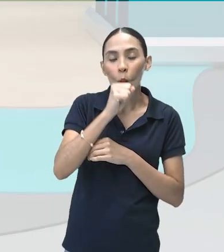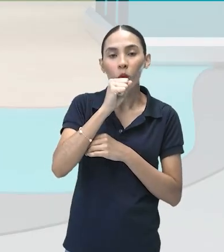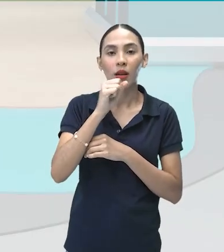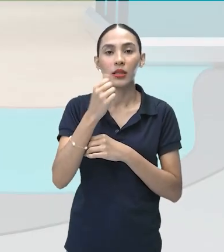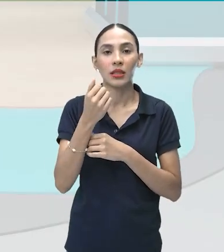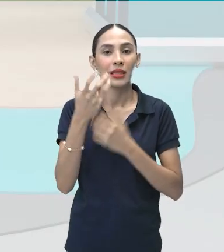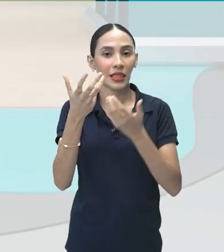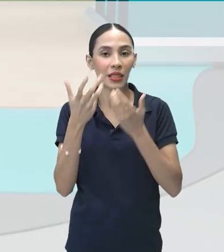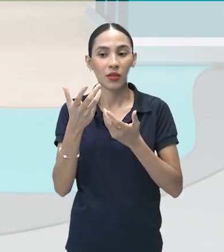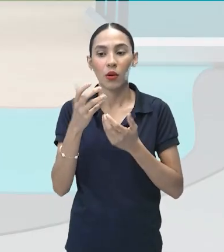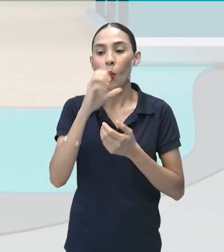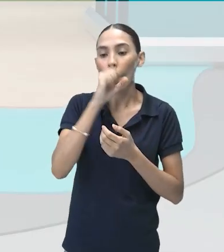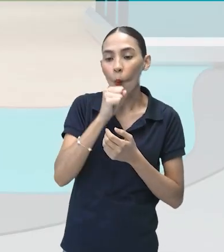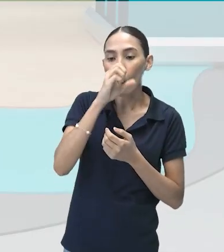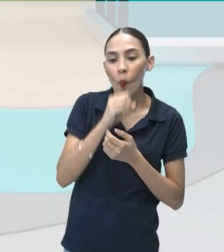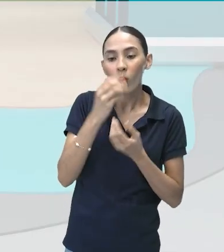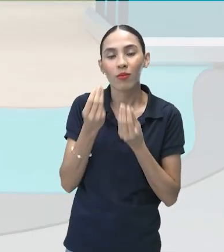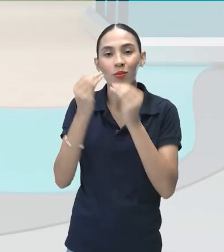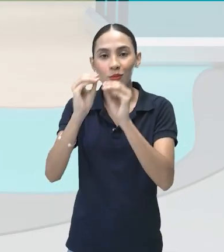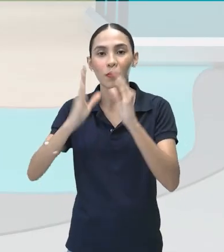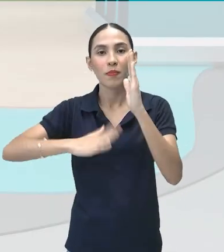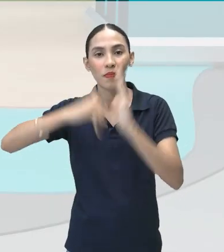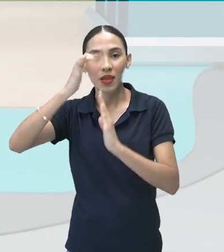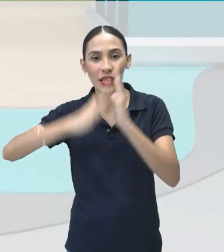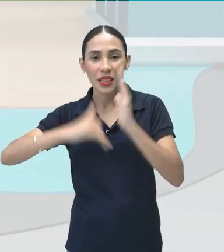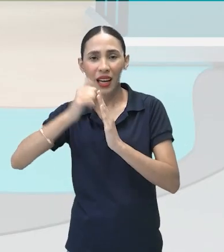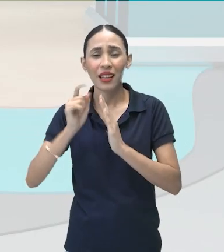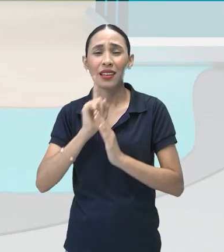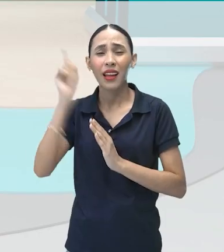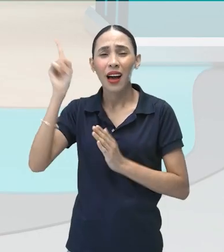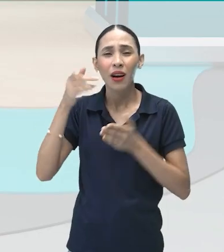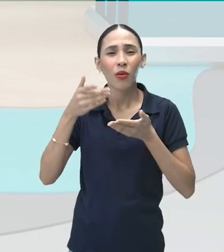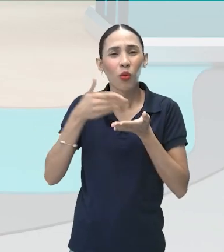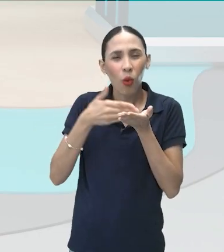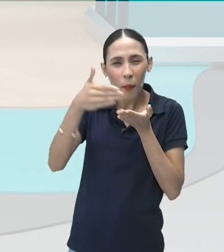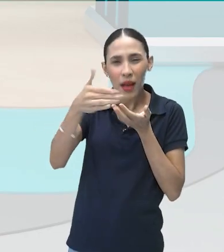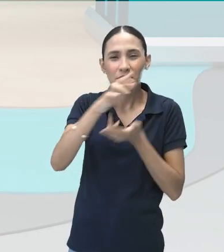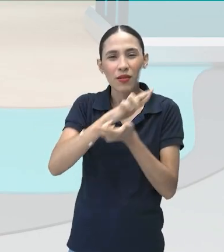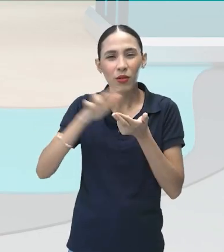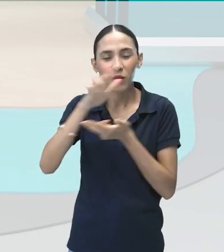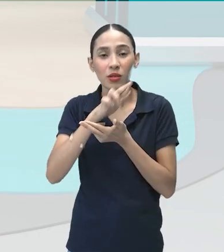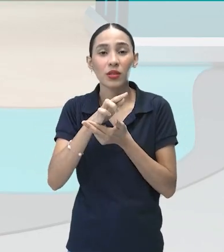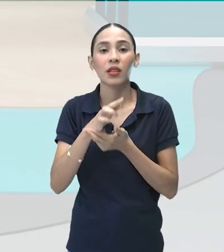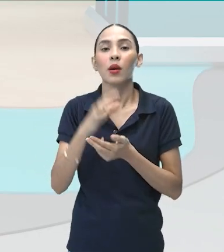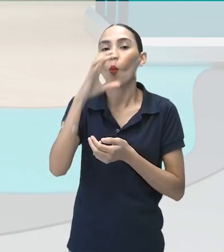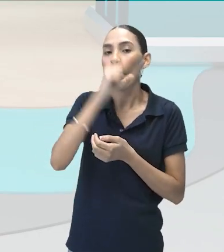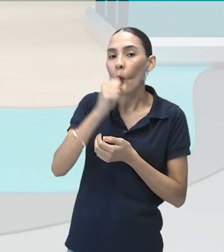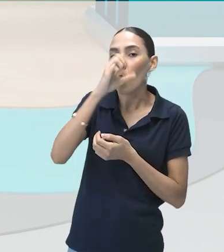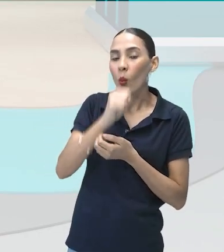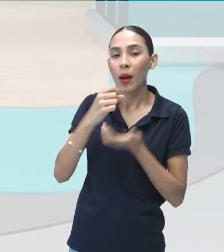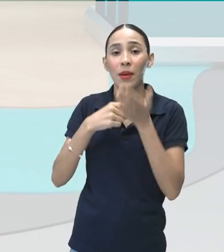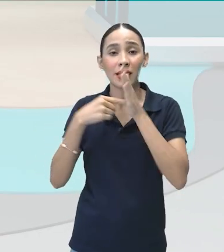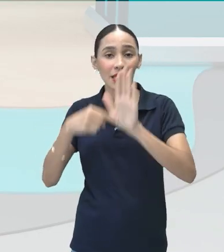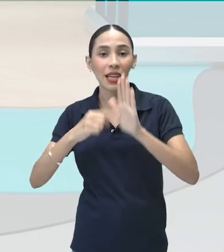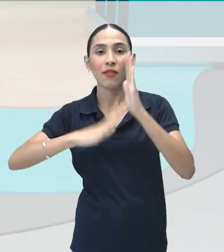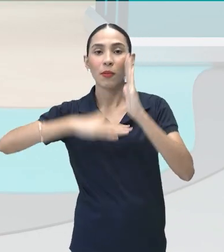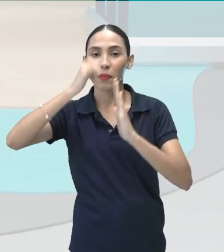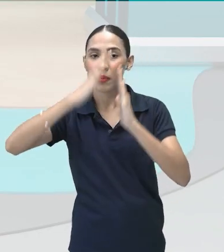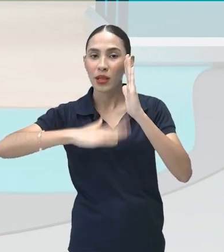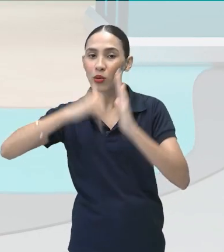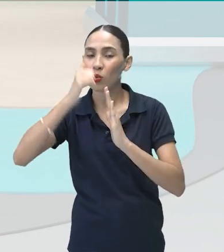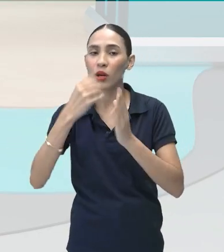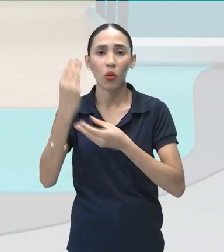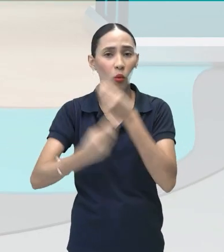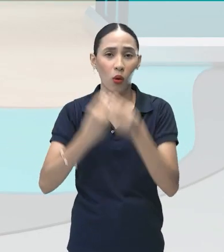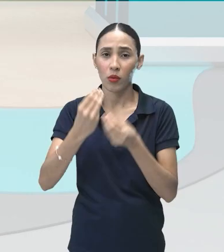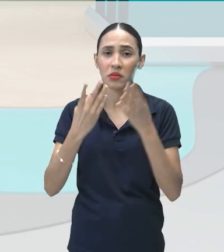Eles queriam representar uma laranja, geralmente lá no Renascimento, nos outros movimentos, representavam uma laranja na sua essência, na sua